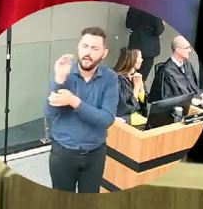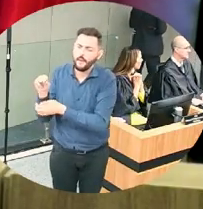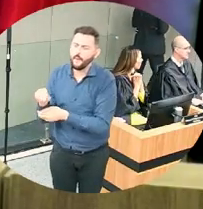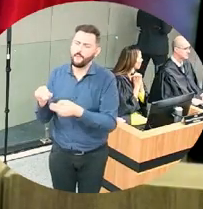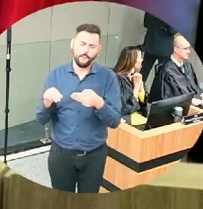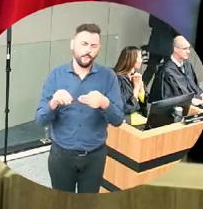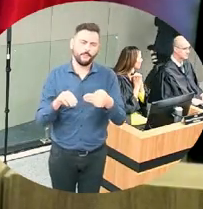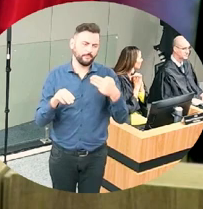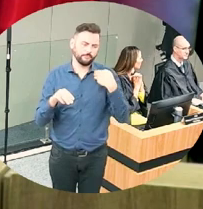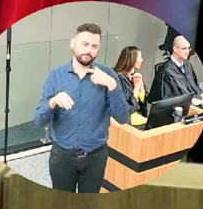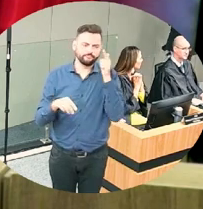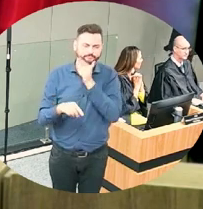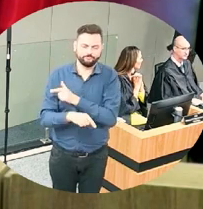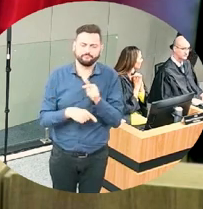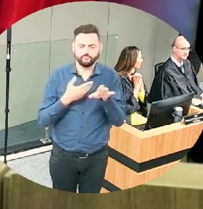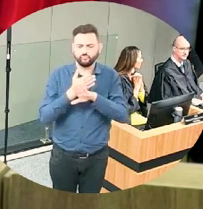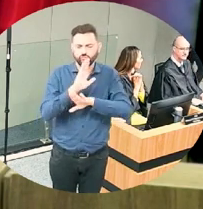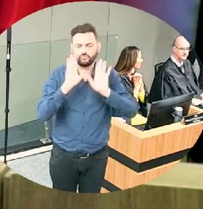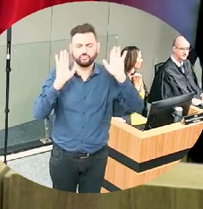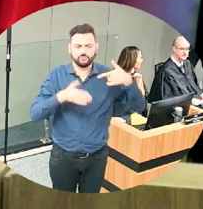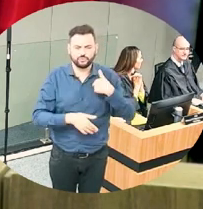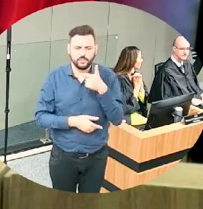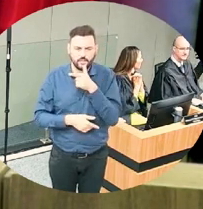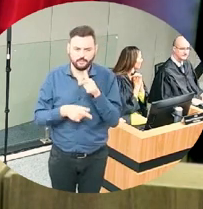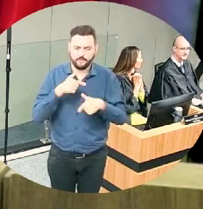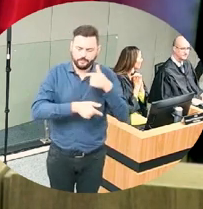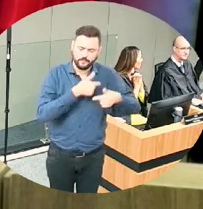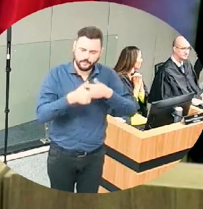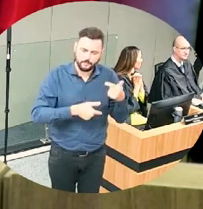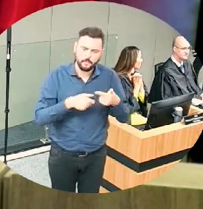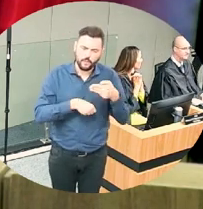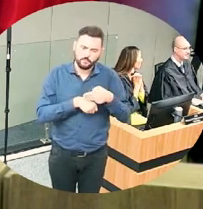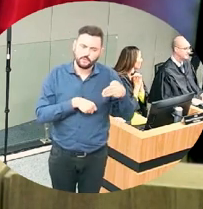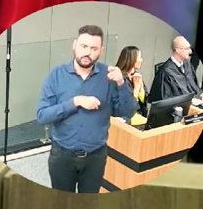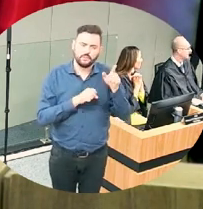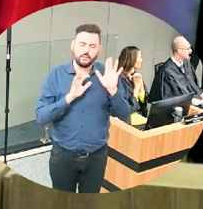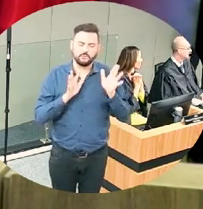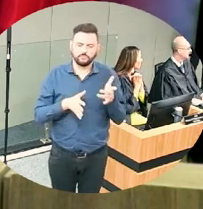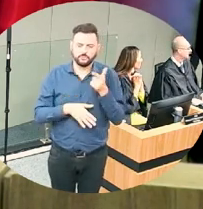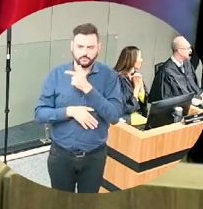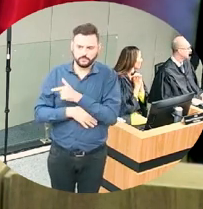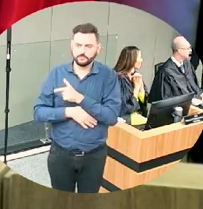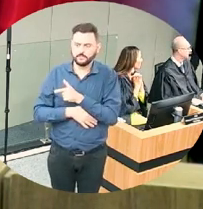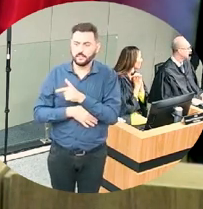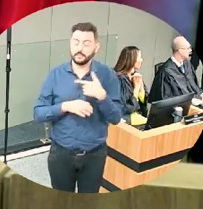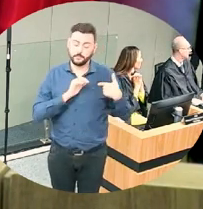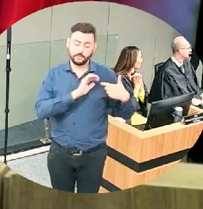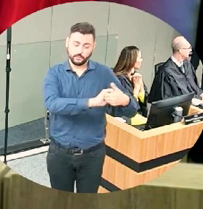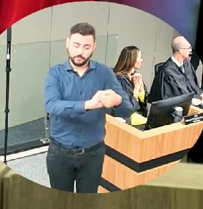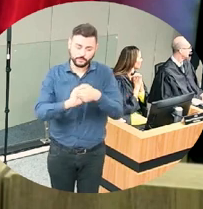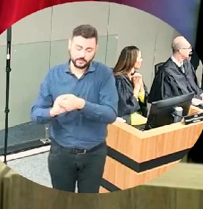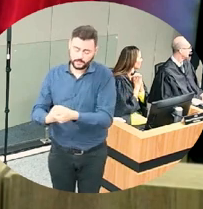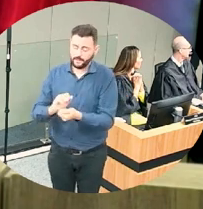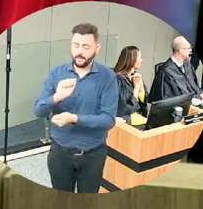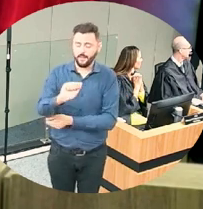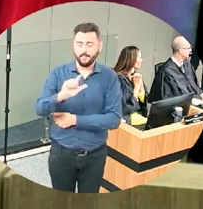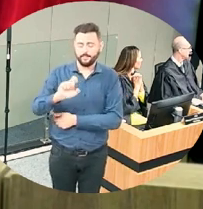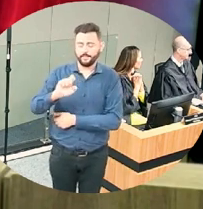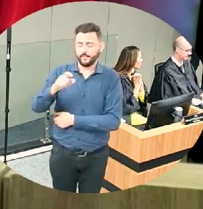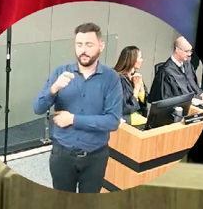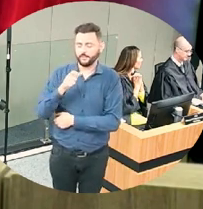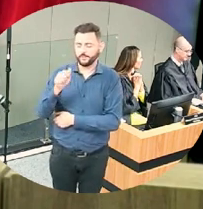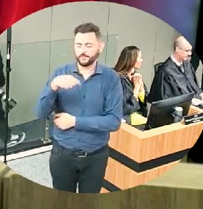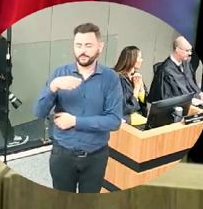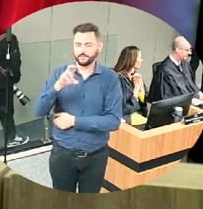magistrados e magistradas aqui presentes que estão conosco também os meus cumprimentos ao Ministro Alexandre Ramos